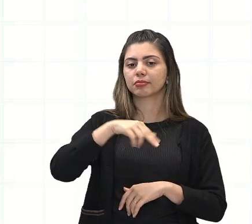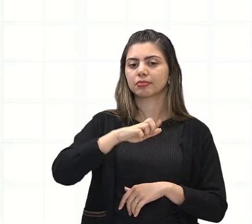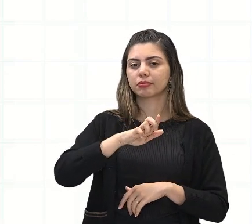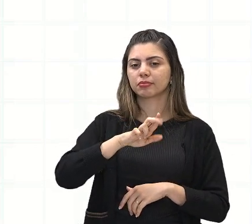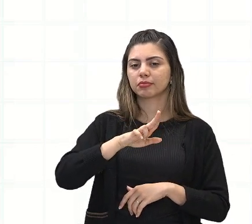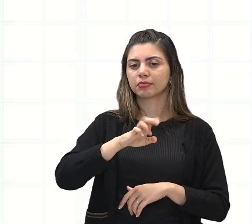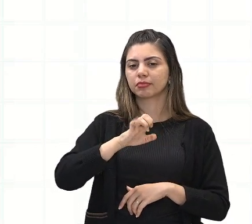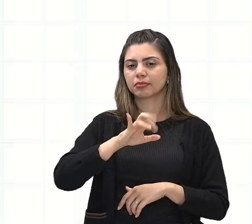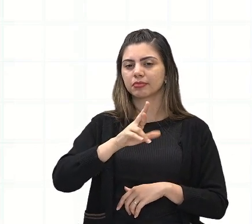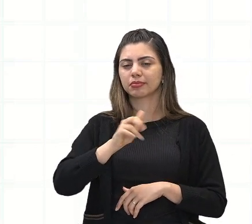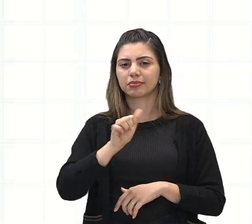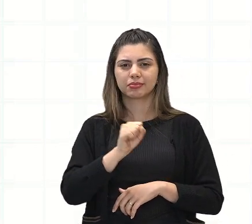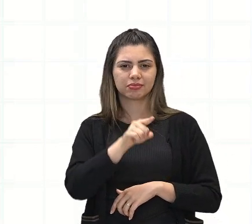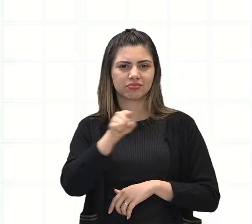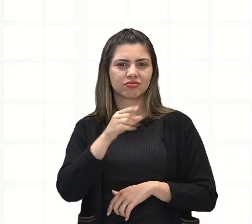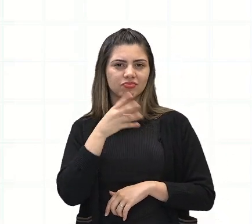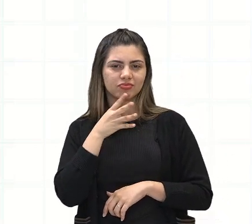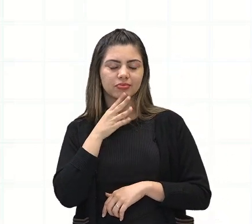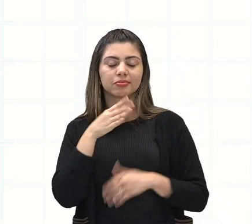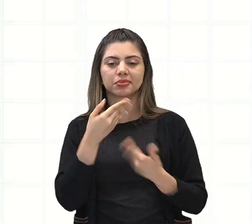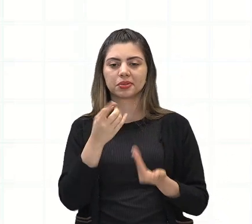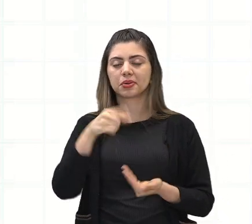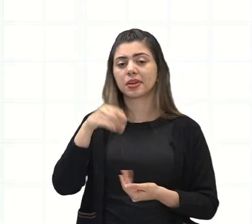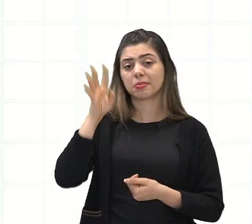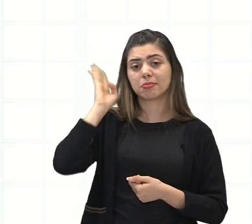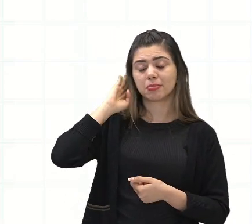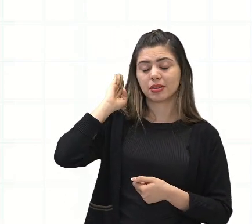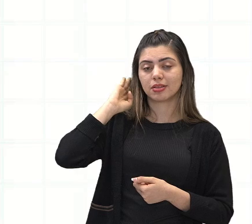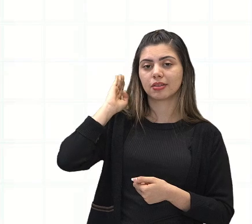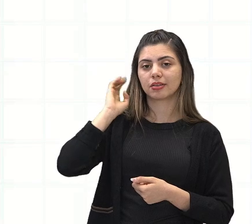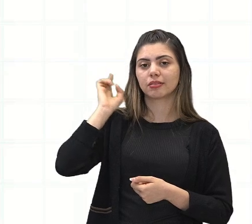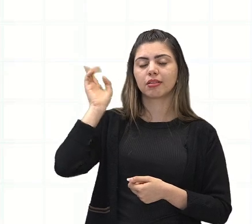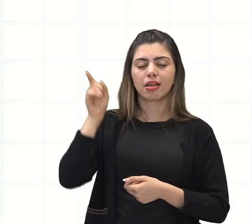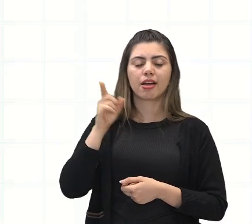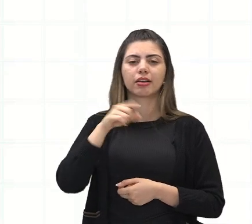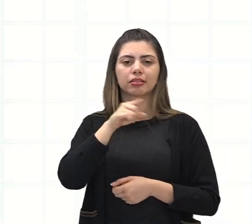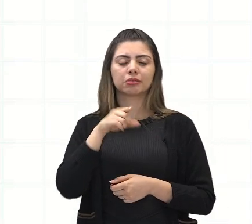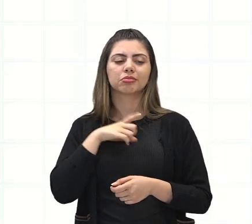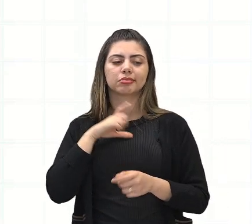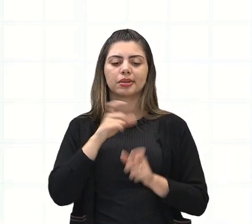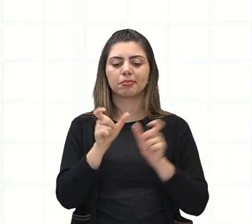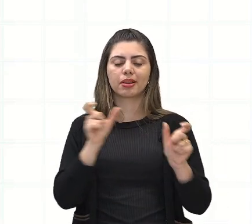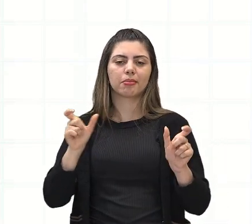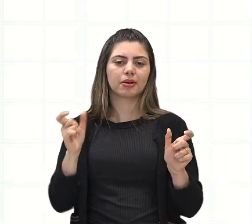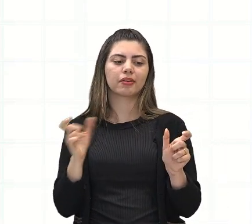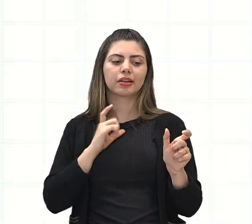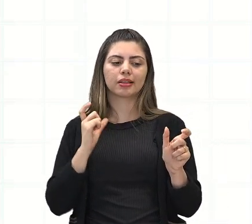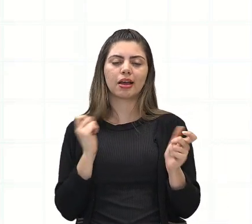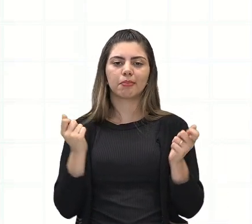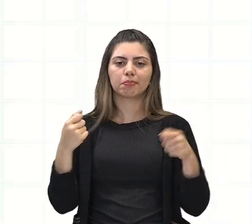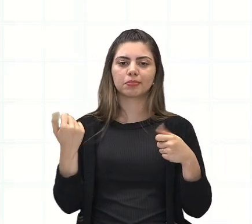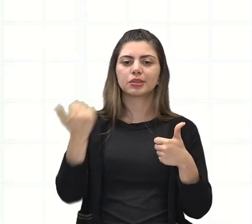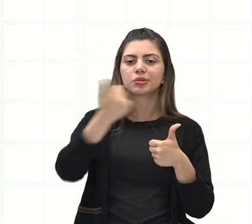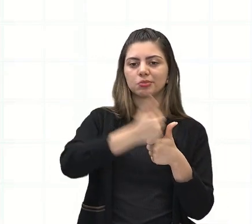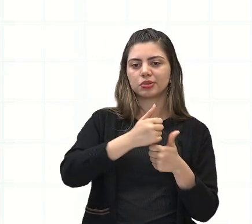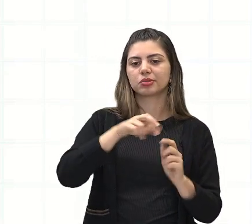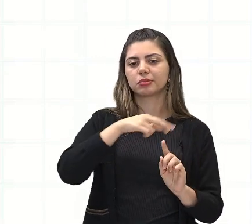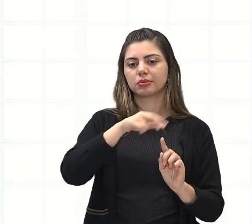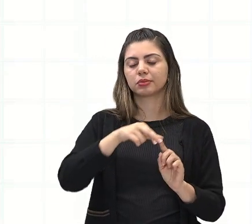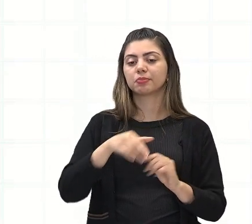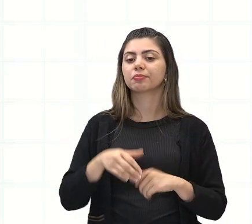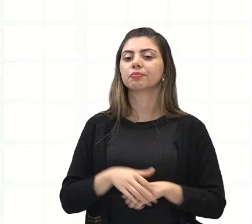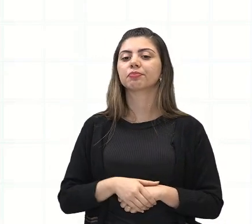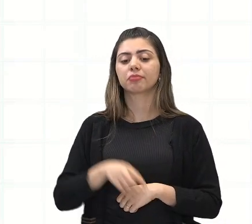cidade? Belém. Belém é conhecida como a cidade das Mangueiras pelas muitas mangueiras que estão implantadas pela cidade. E